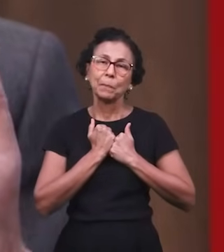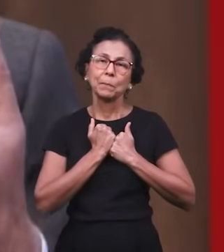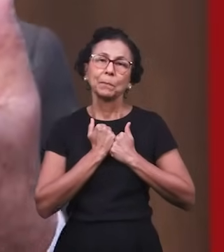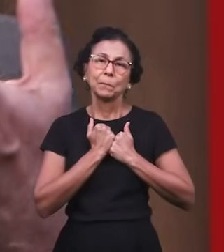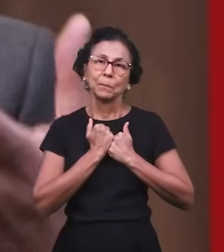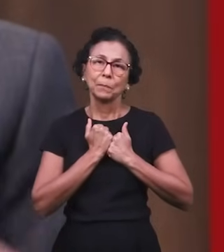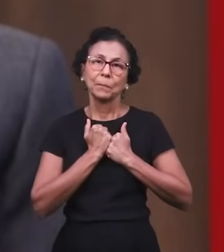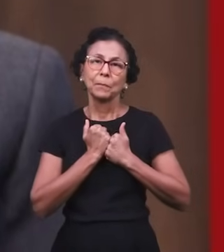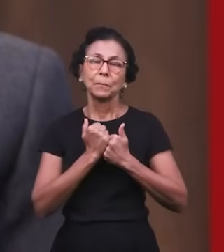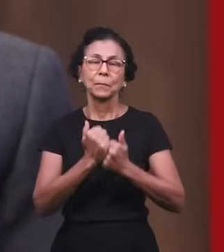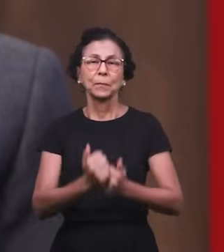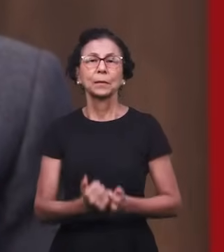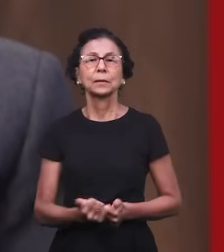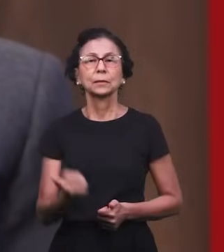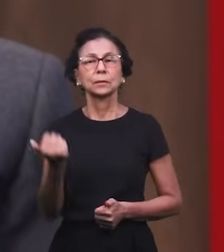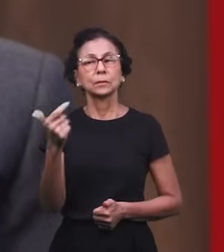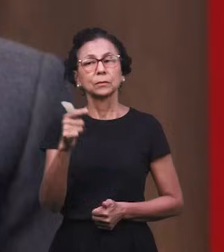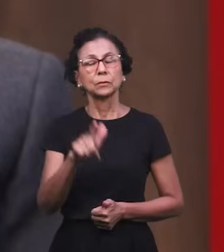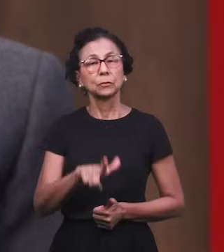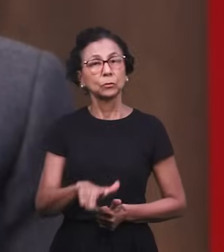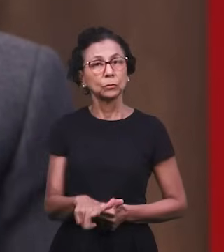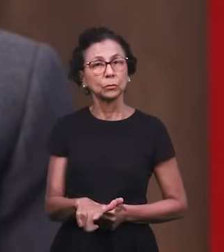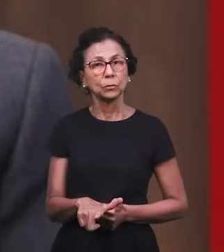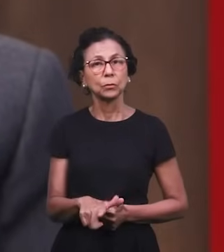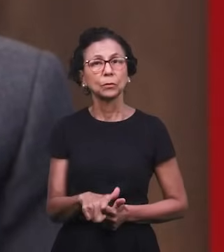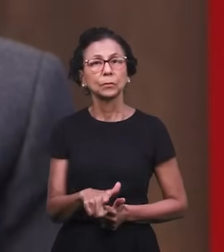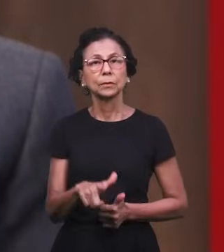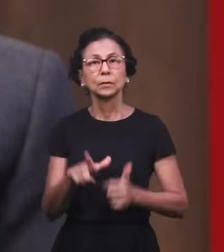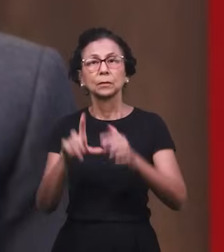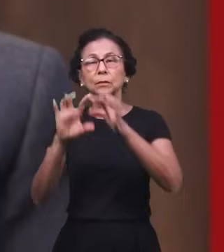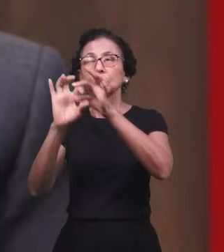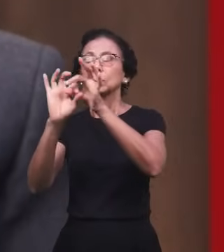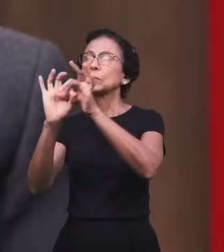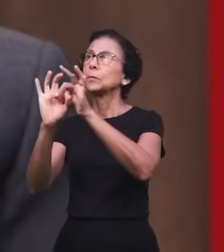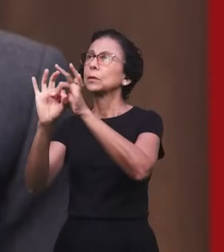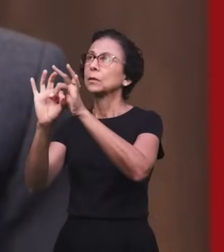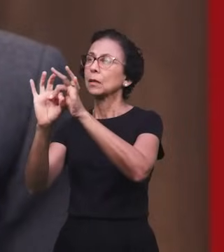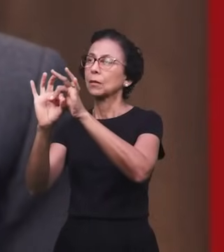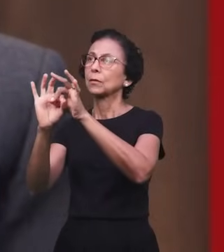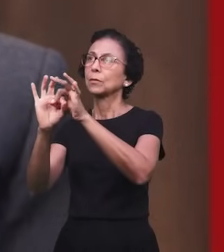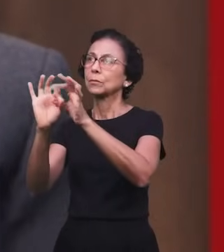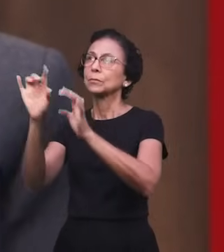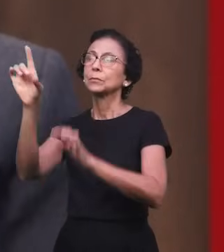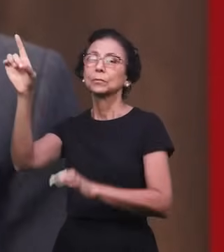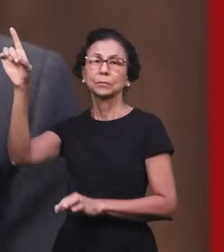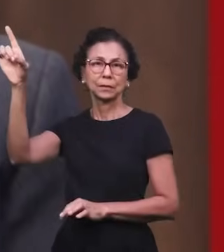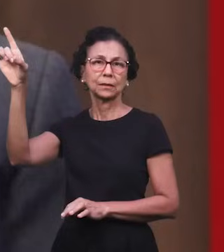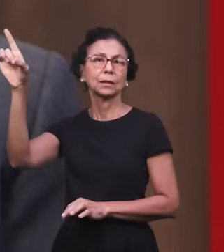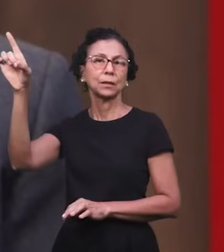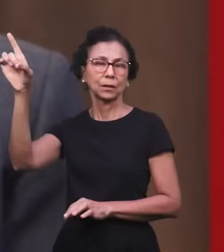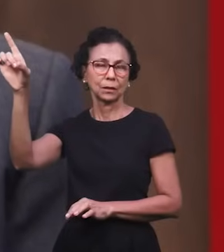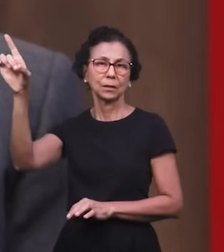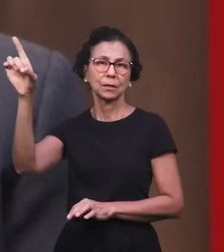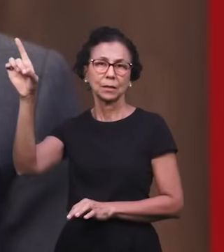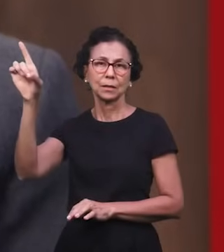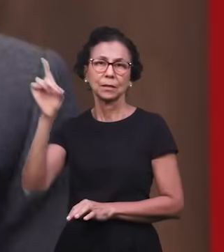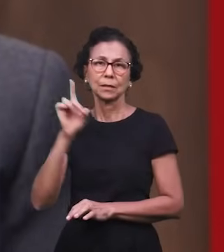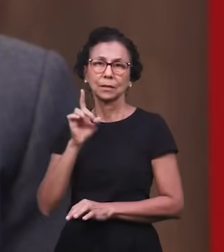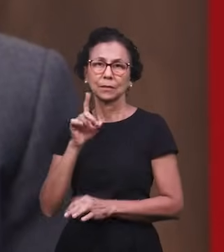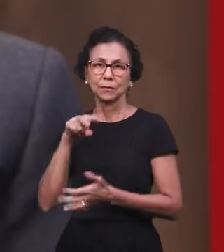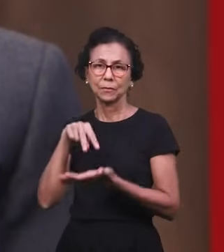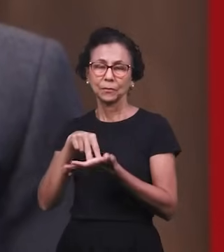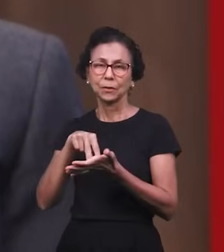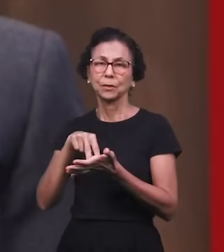pudéssemos estarmos na presença de Deus. Então, o Natal é esse significado, ou seja, é esse